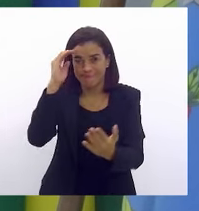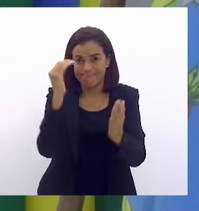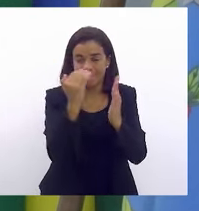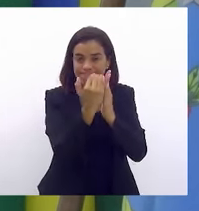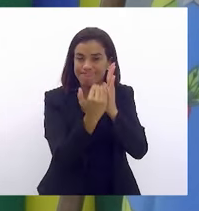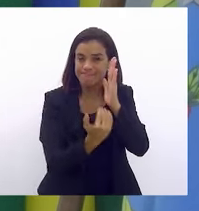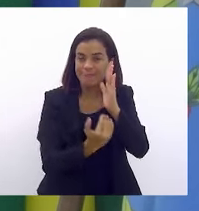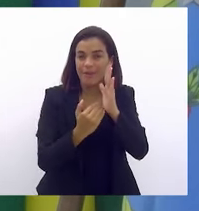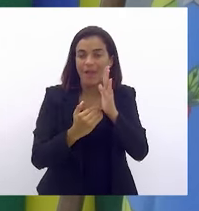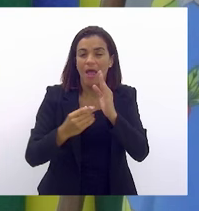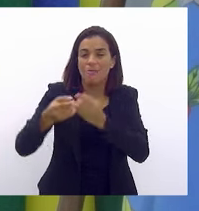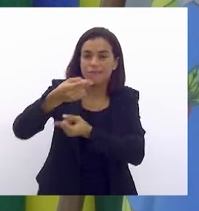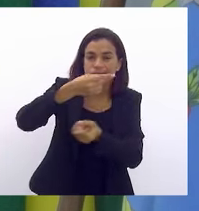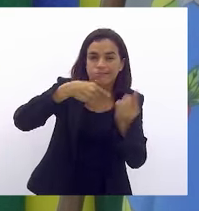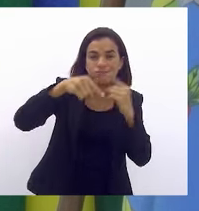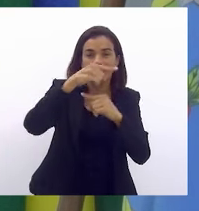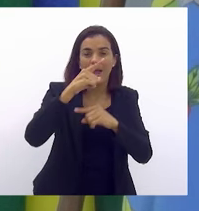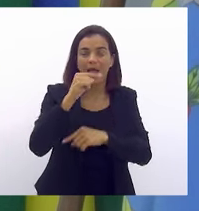reaproveitamento de água da chuva,